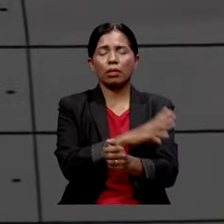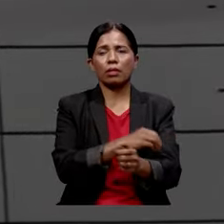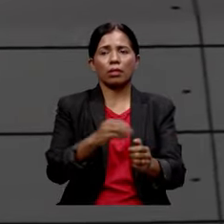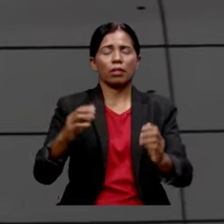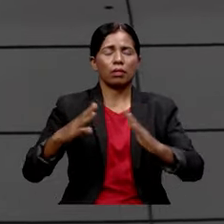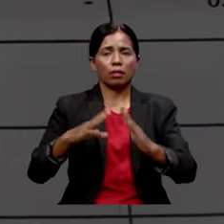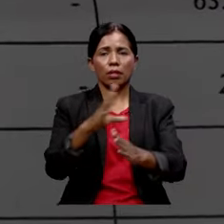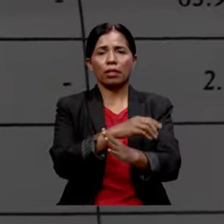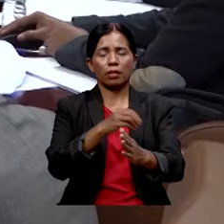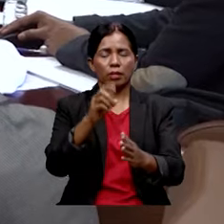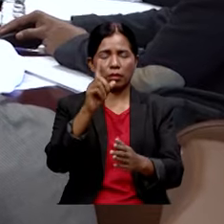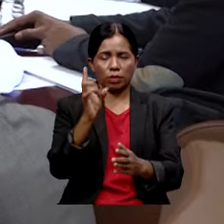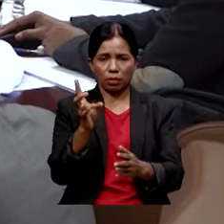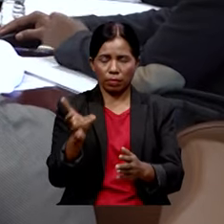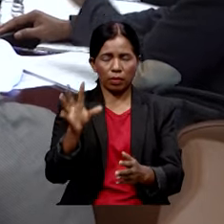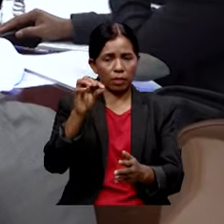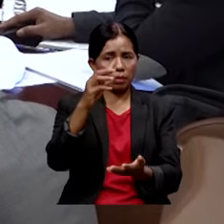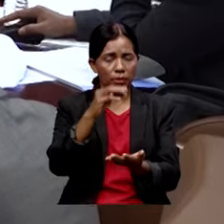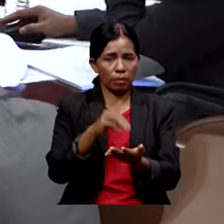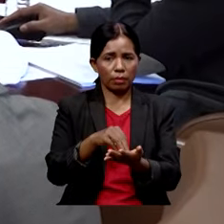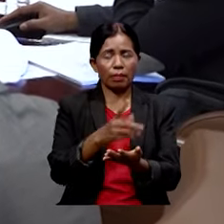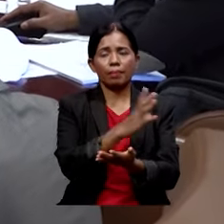rehun rito nulo recin nen, no capital